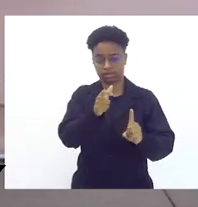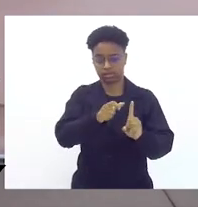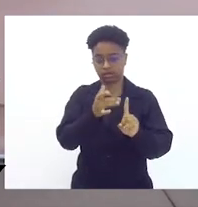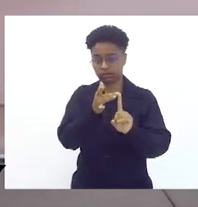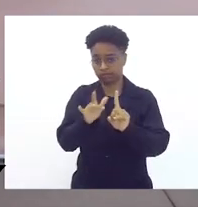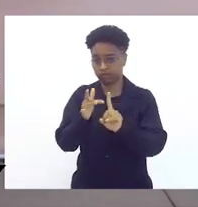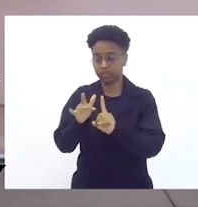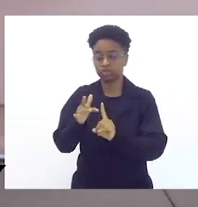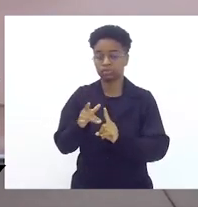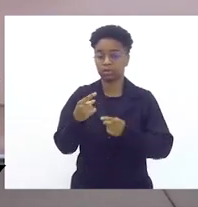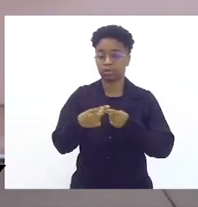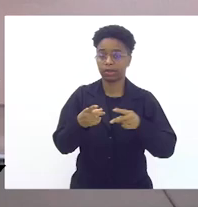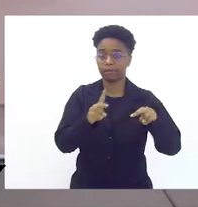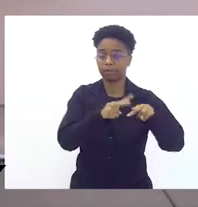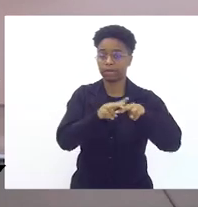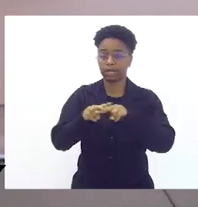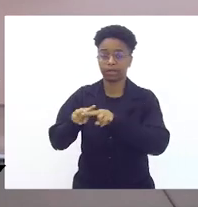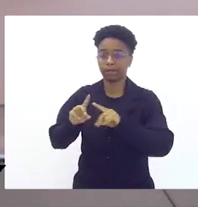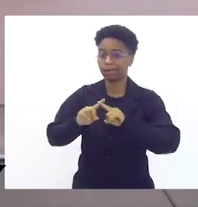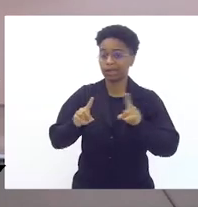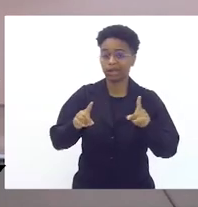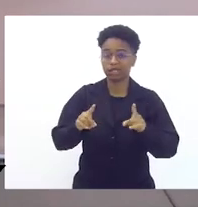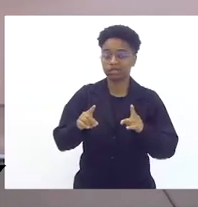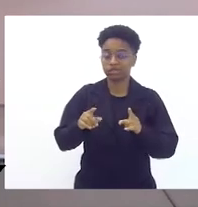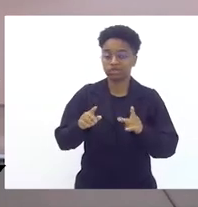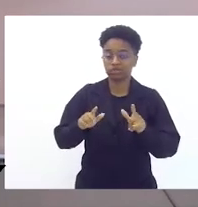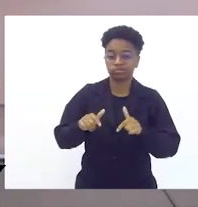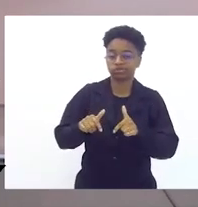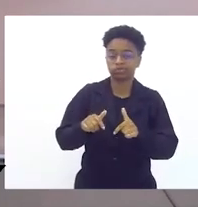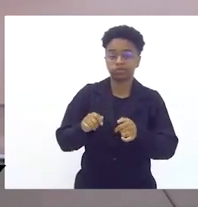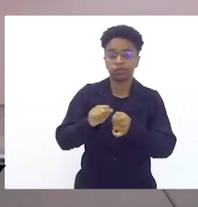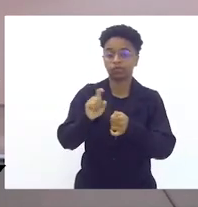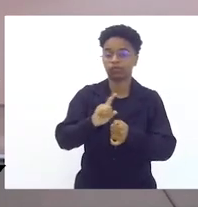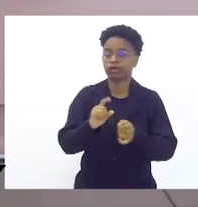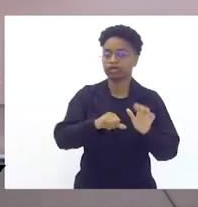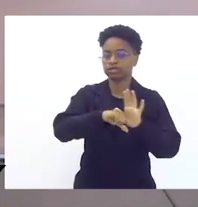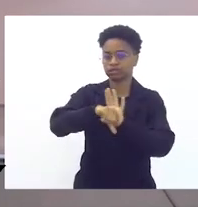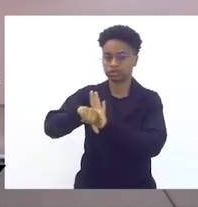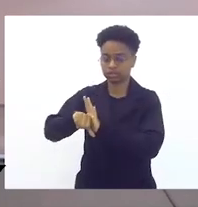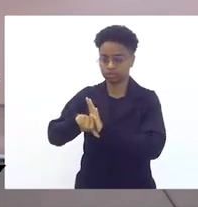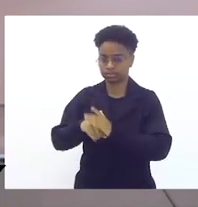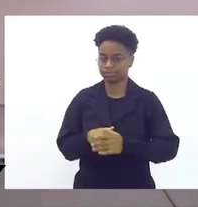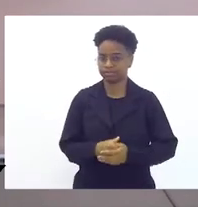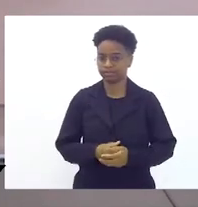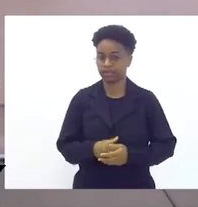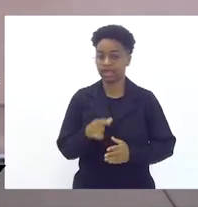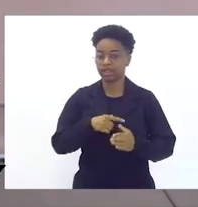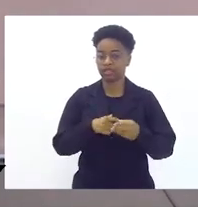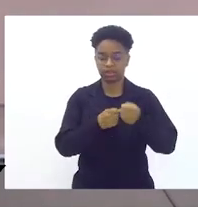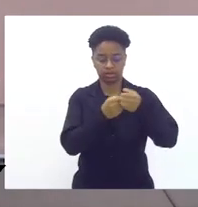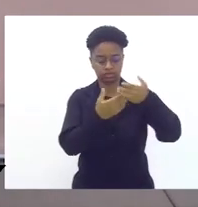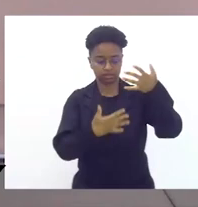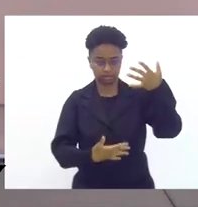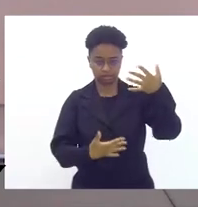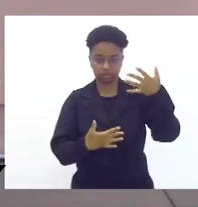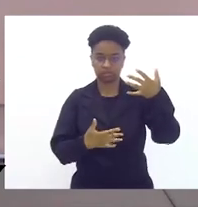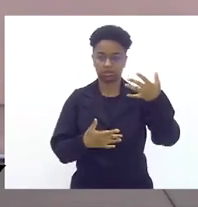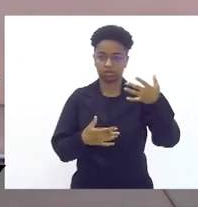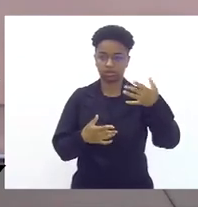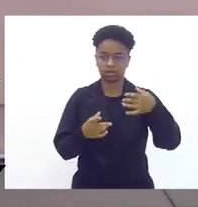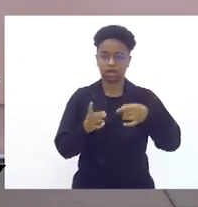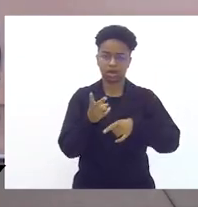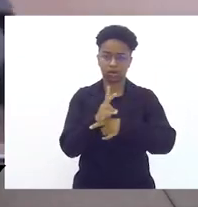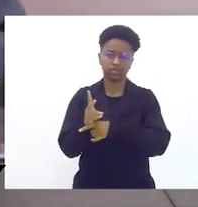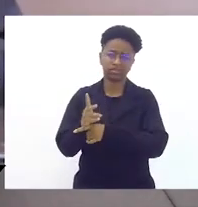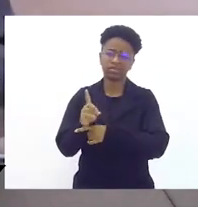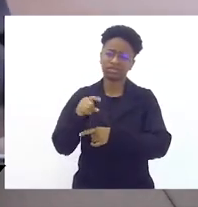injustamente encarceradas eu tenho uma lista que muito grande Observatório de favela depois